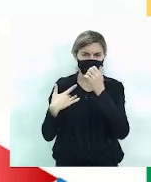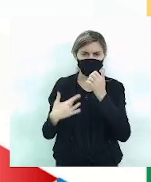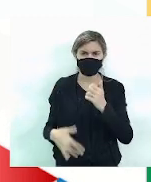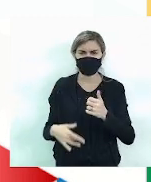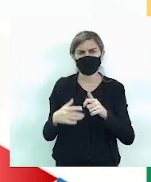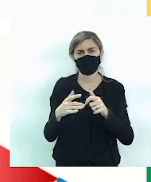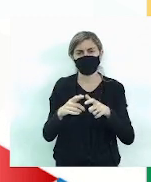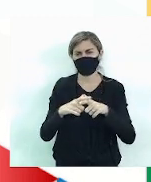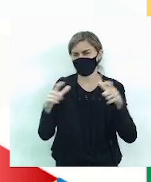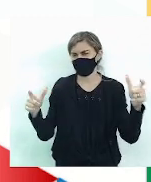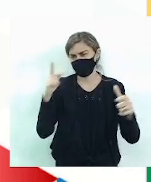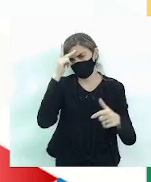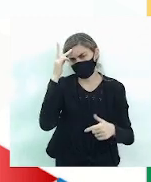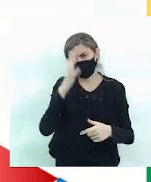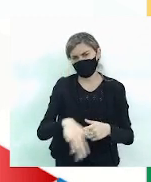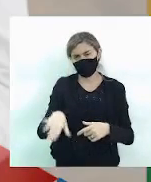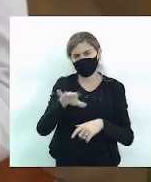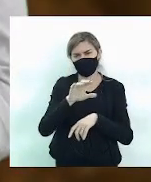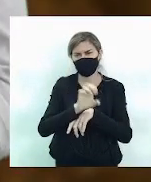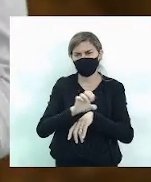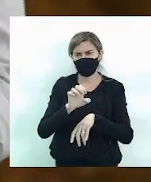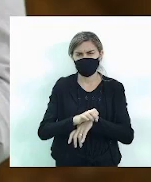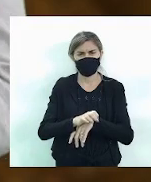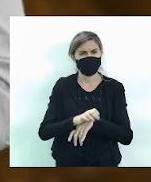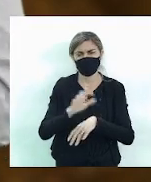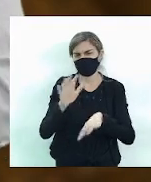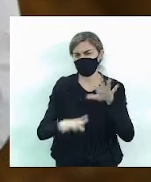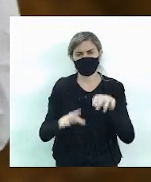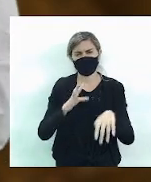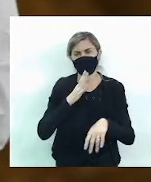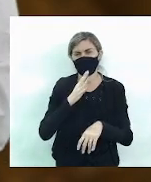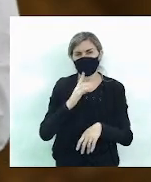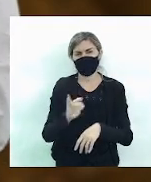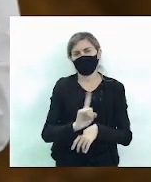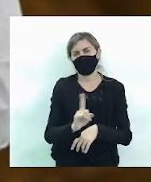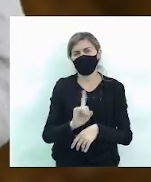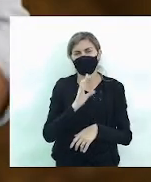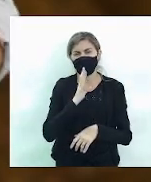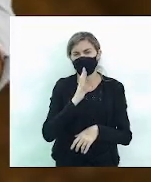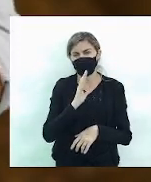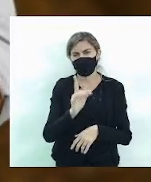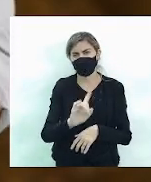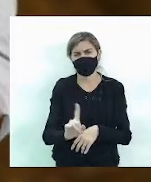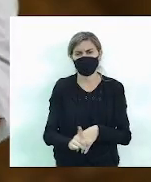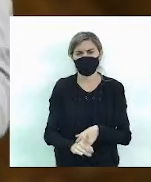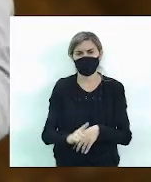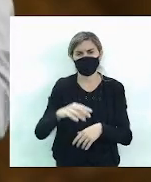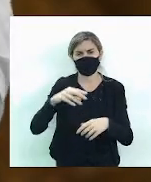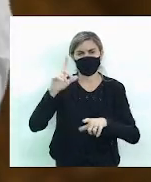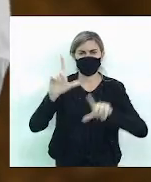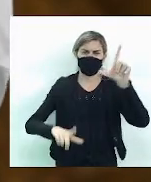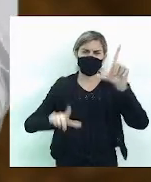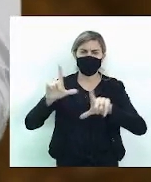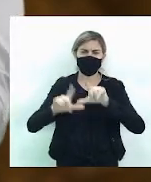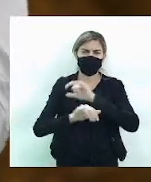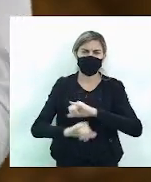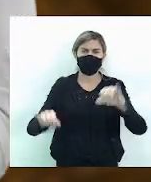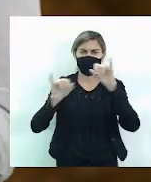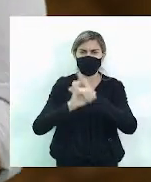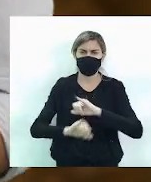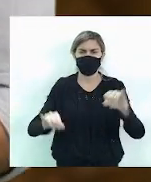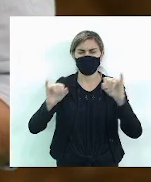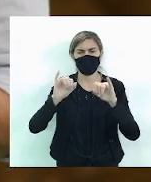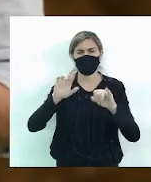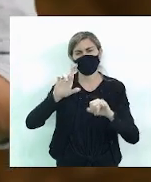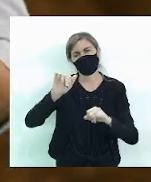gente ainda, no nosso estado, às vezes não conhece, desconhece, entendeu? Até a questão da mídia mesmo, do tocar na